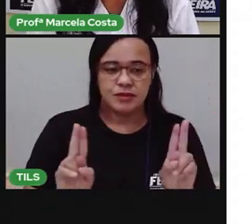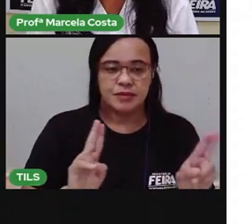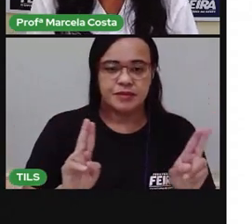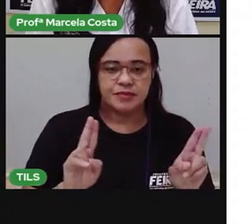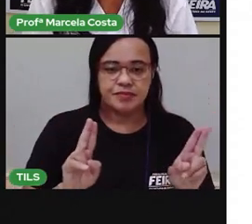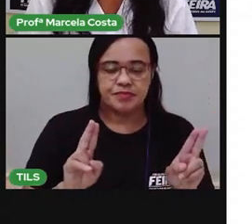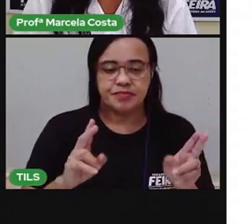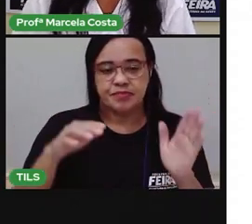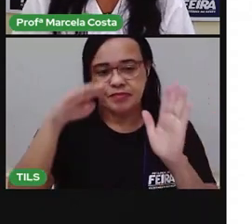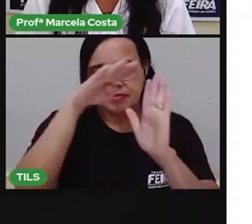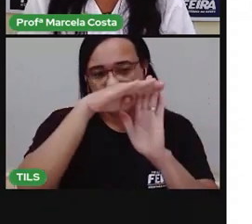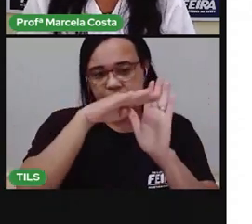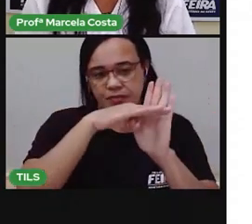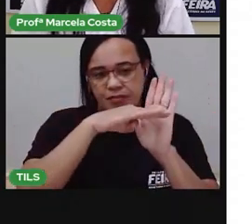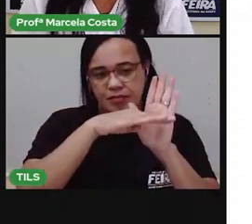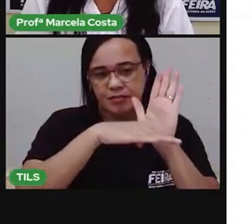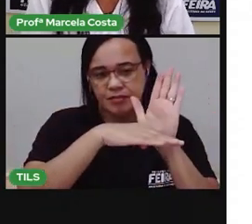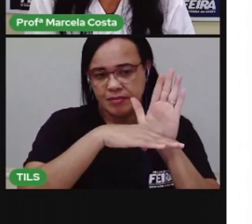sobre lista.